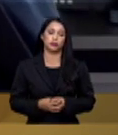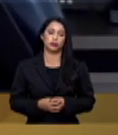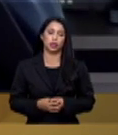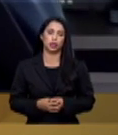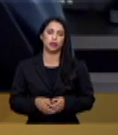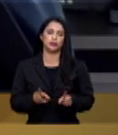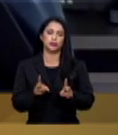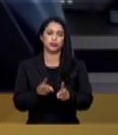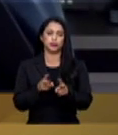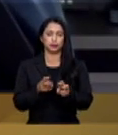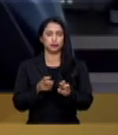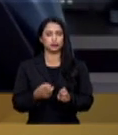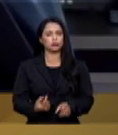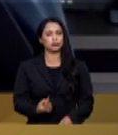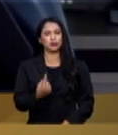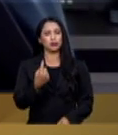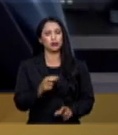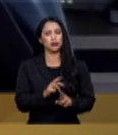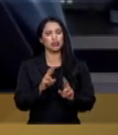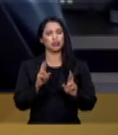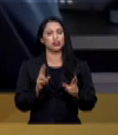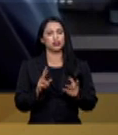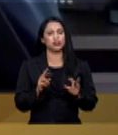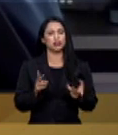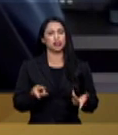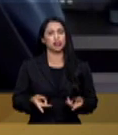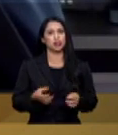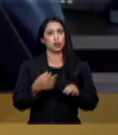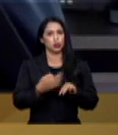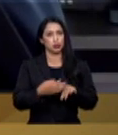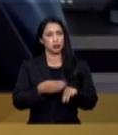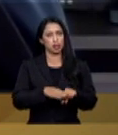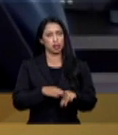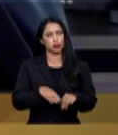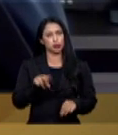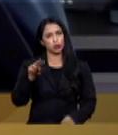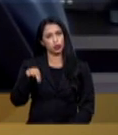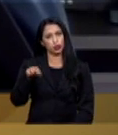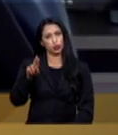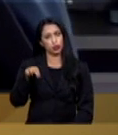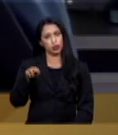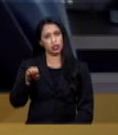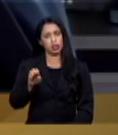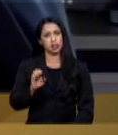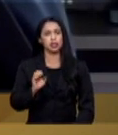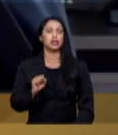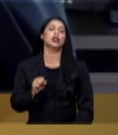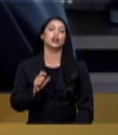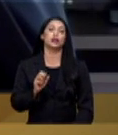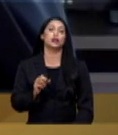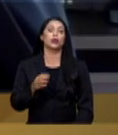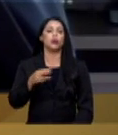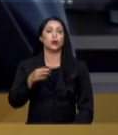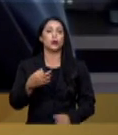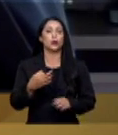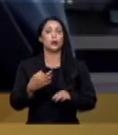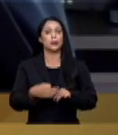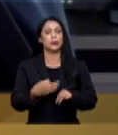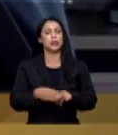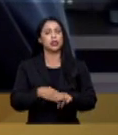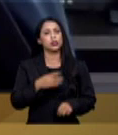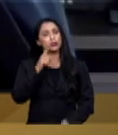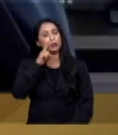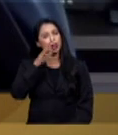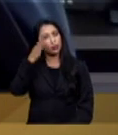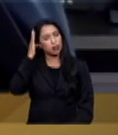pelo que eu percebi, a única distinção entre a posição do ministro Cássio e do ministro Marco Aurélio era a questão da